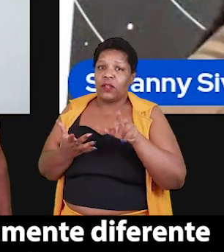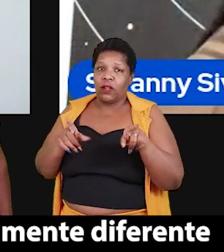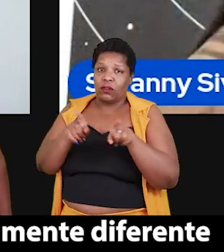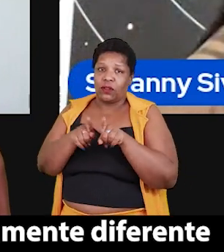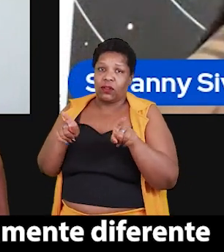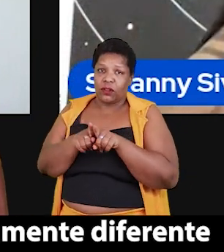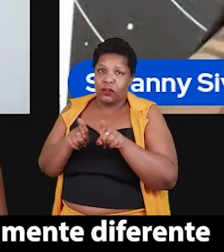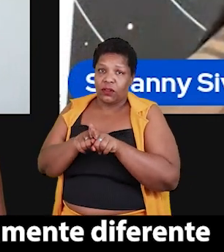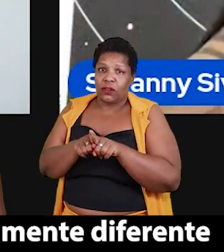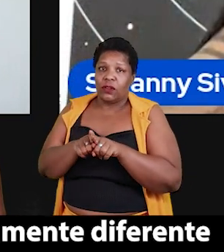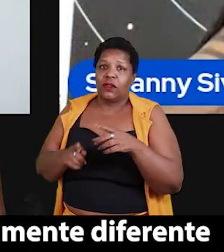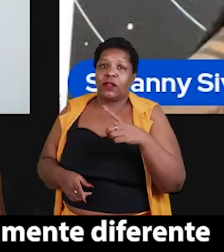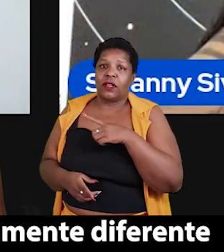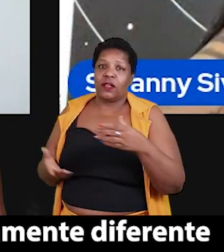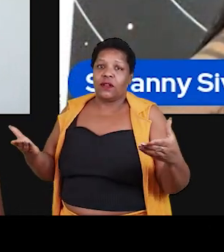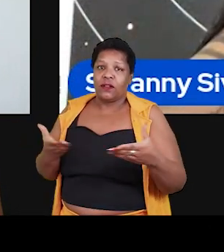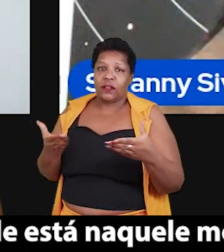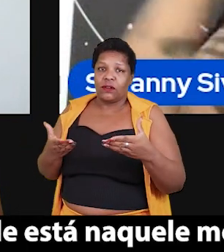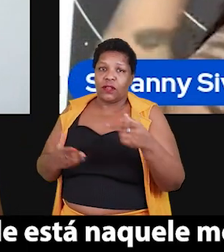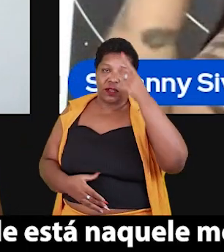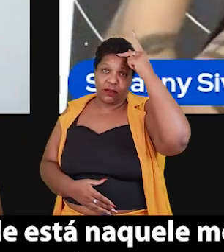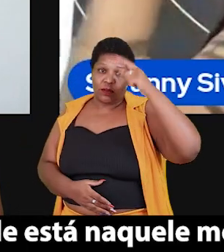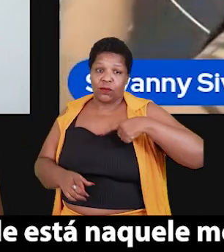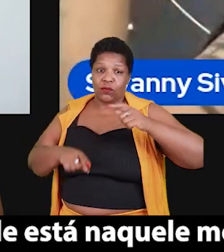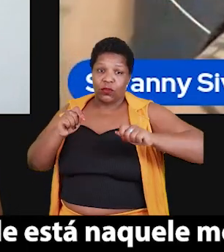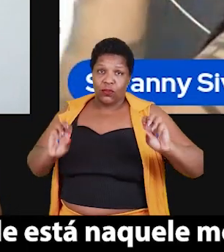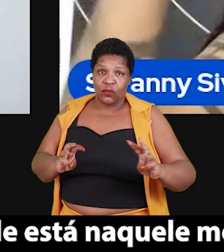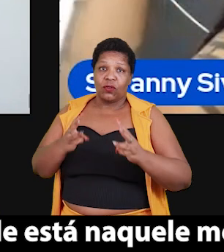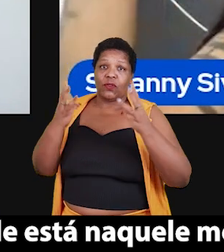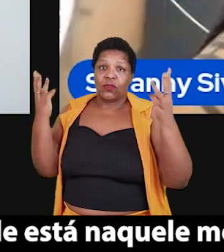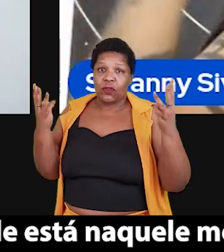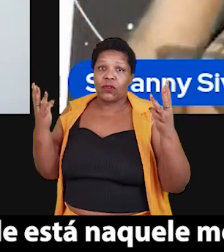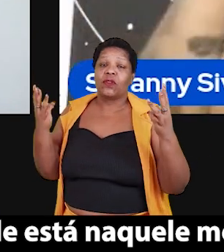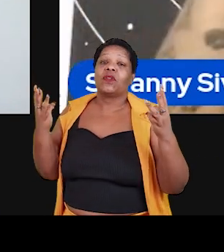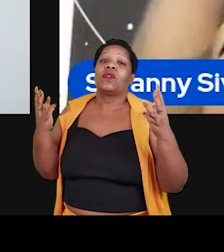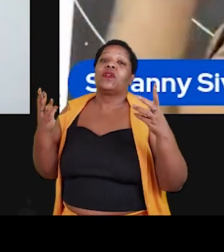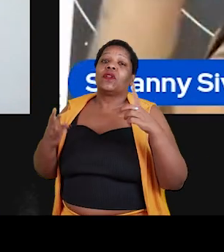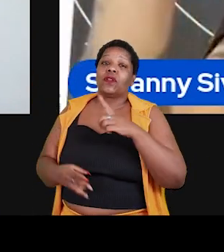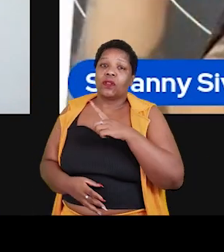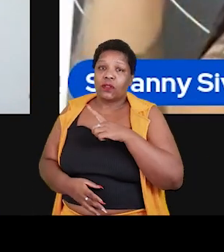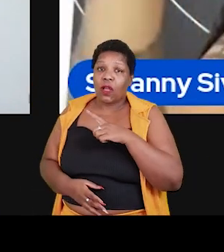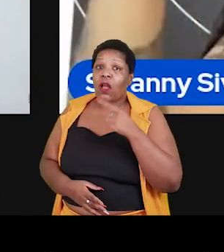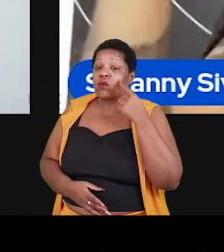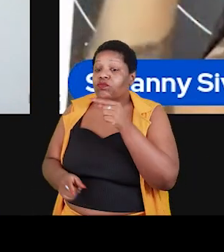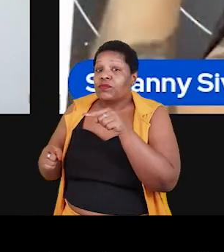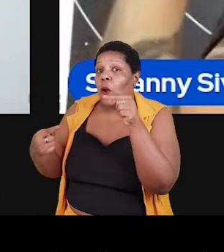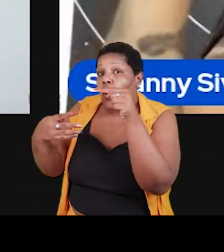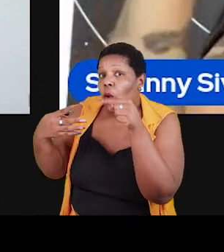completamente diferente do que está sendo tocado no show. Por quê? Porque ele está naquele momento X que ele quer demonstrar aquele determinado